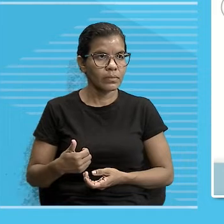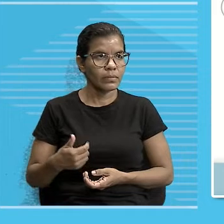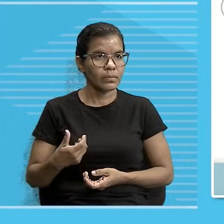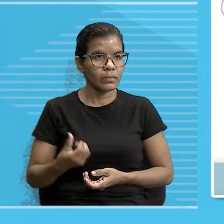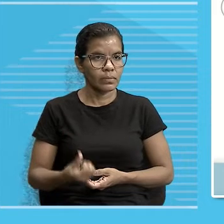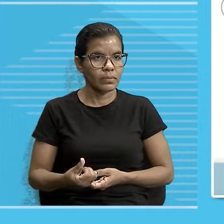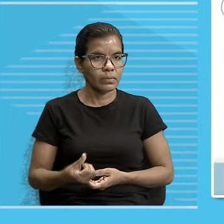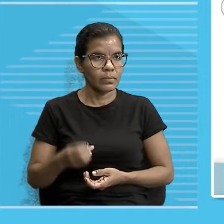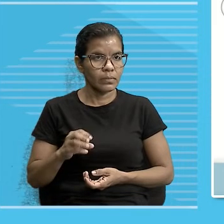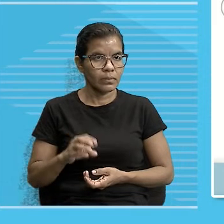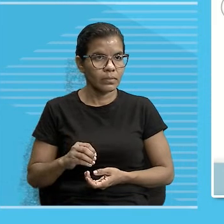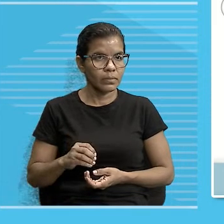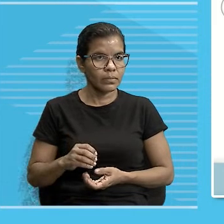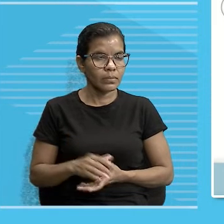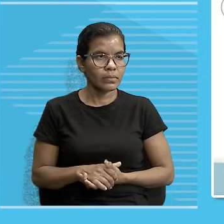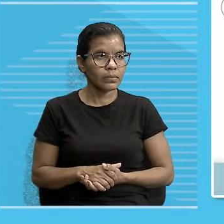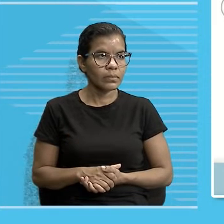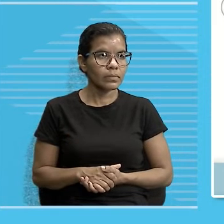160.